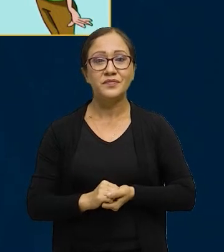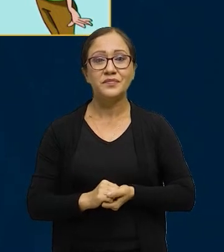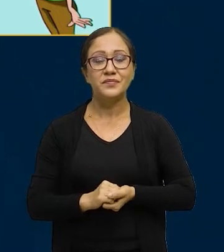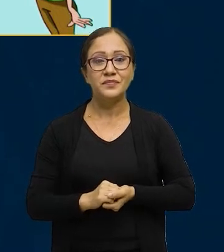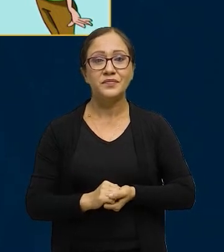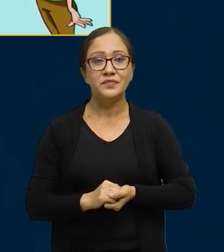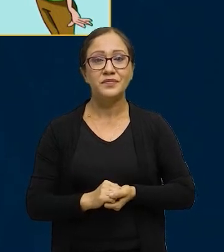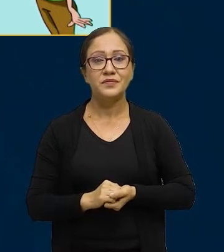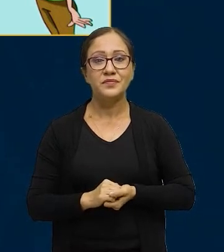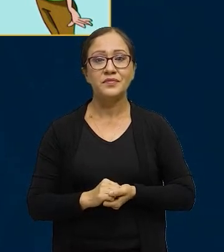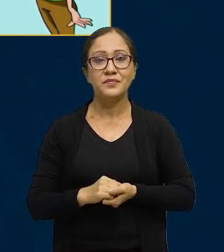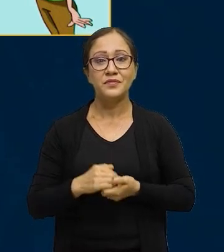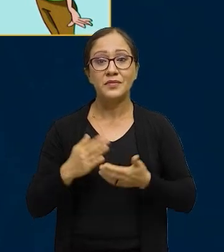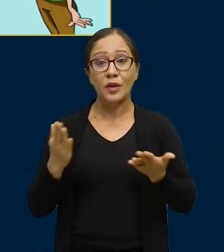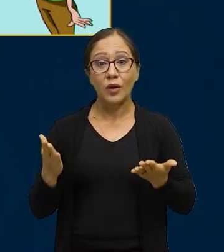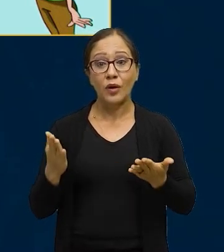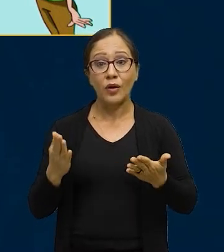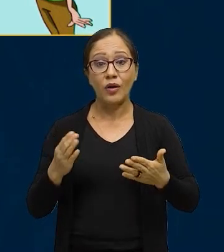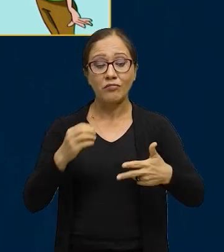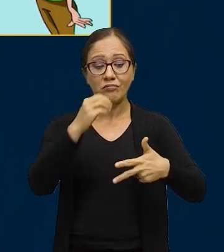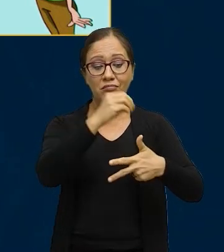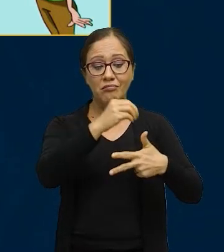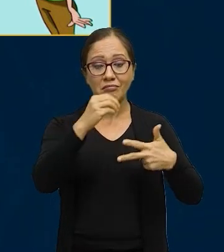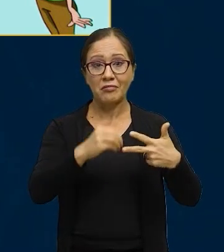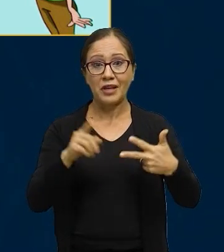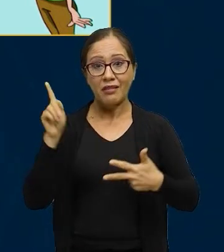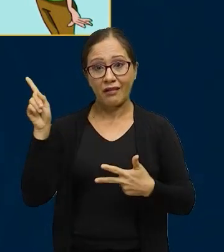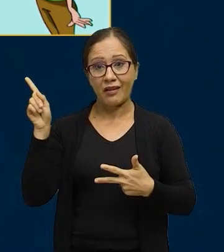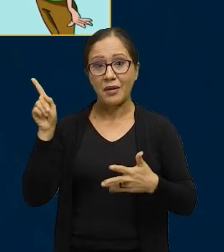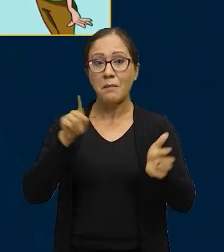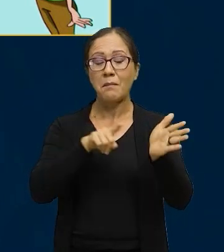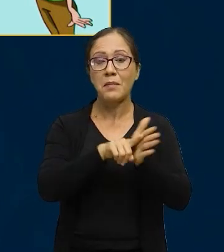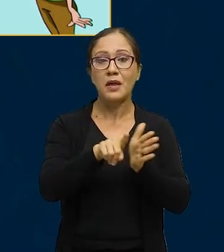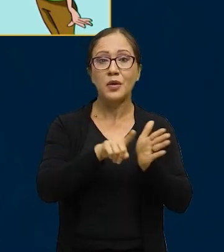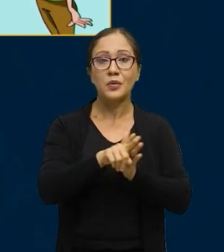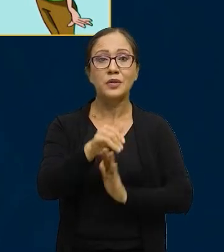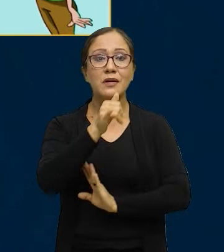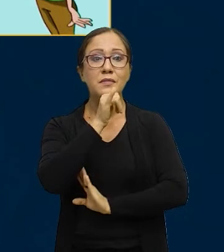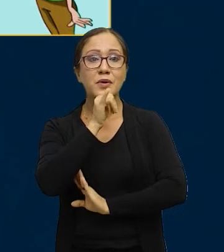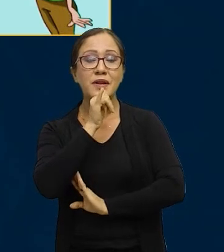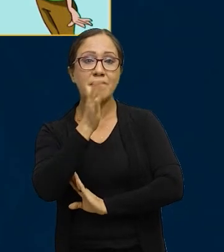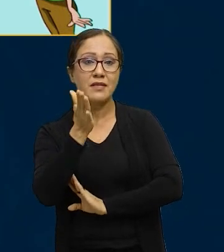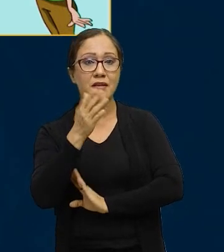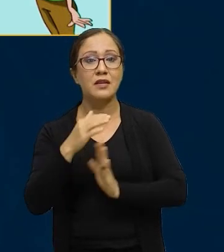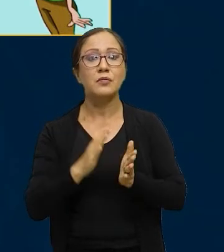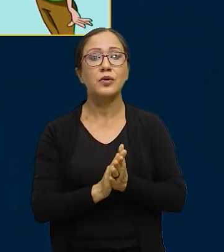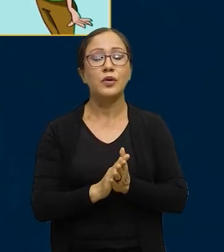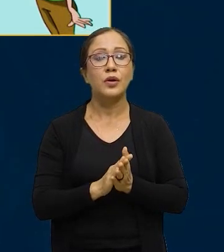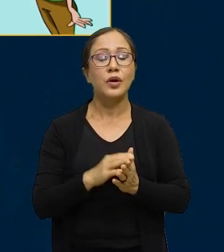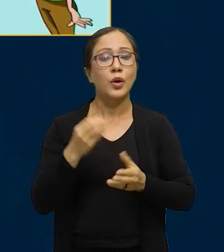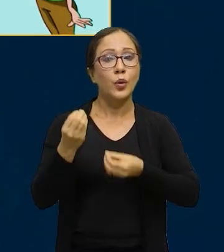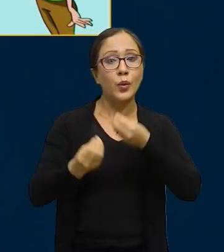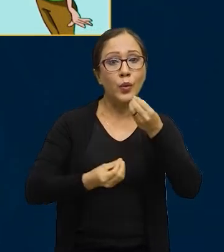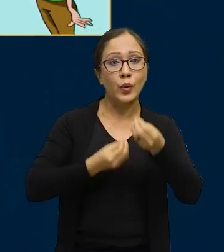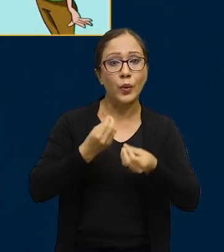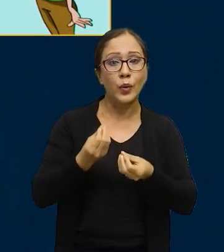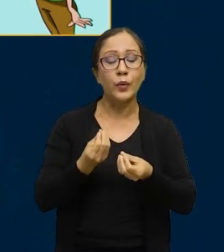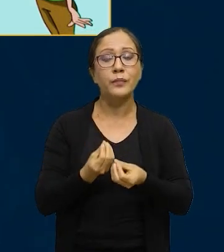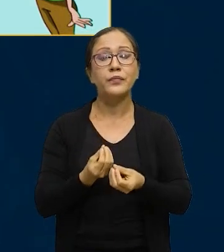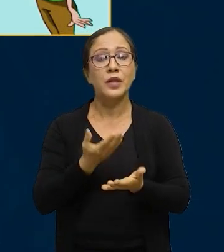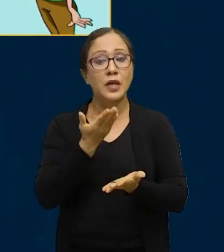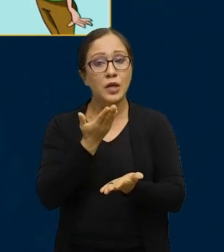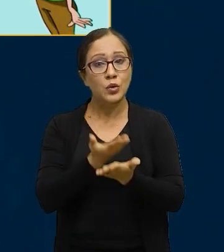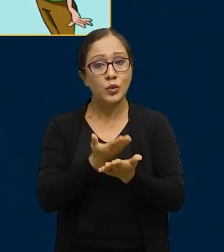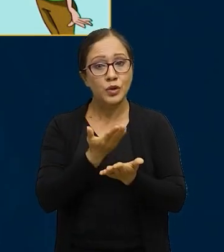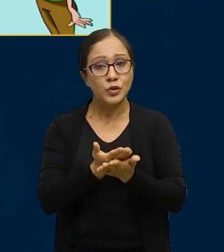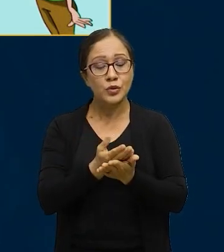Olha só, uma questão do Enem, por exemplo, a gente tem que fazer, a partir do estudo da linguagem